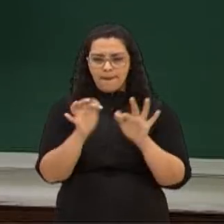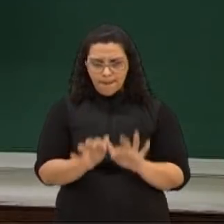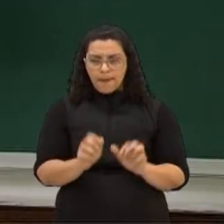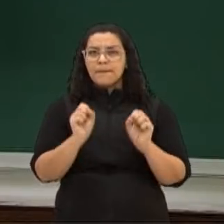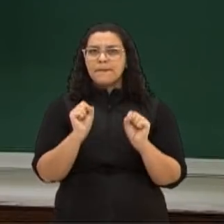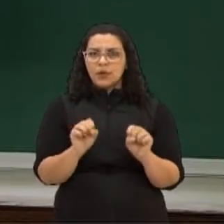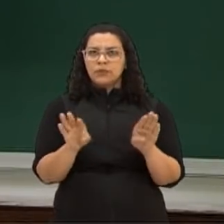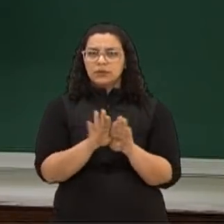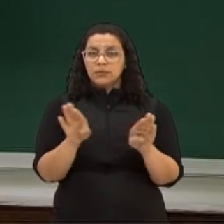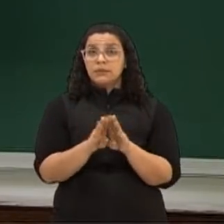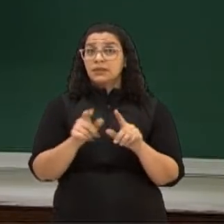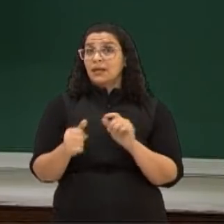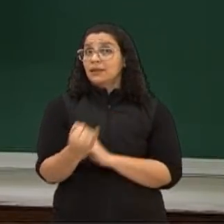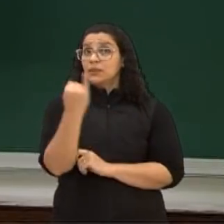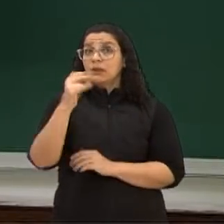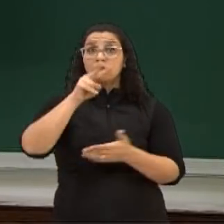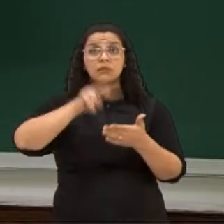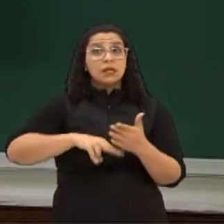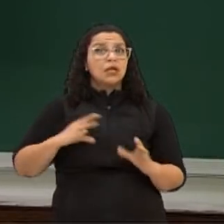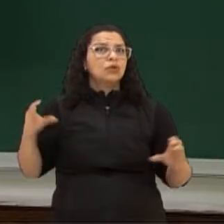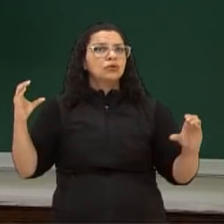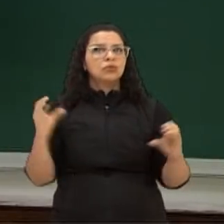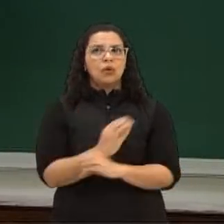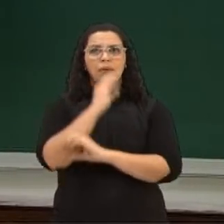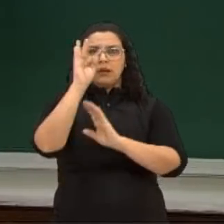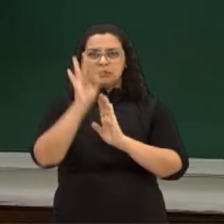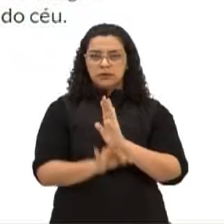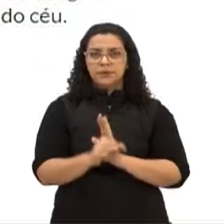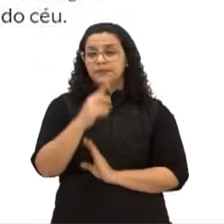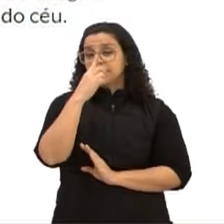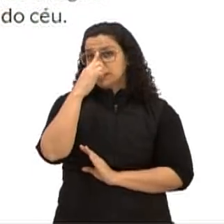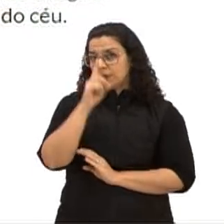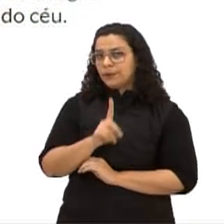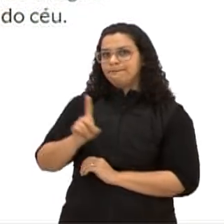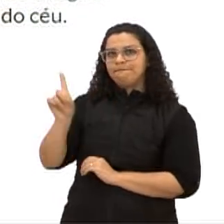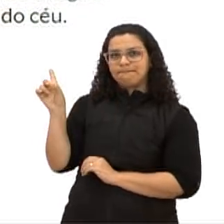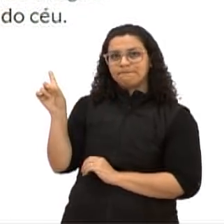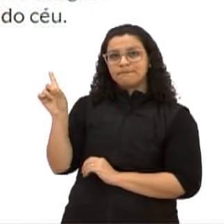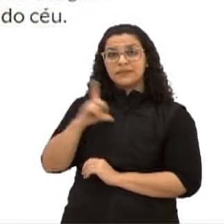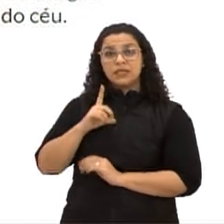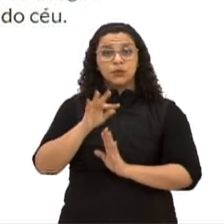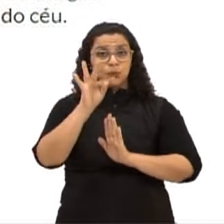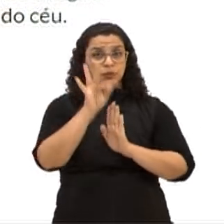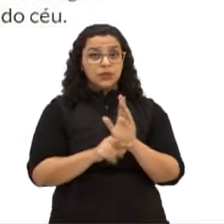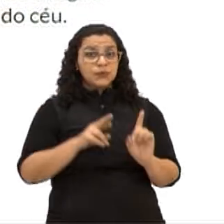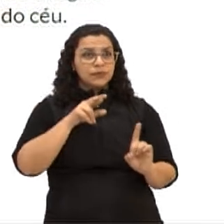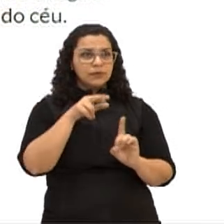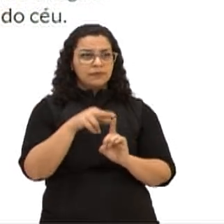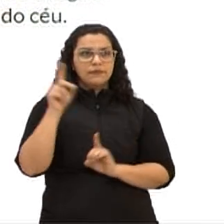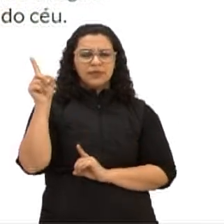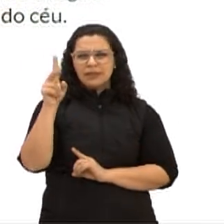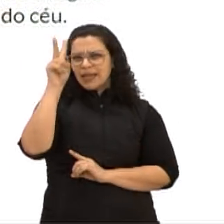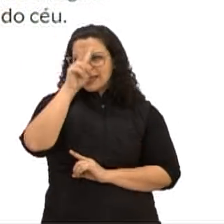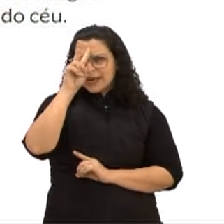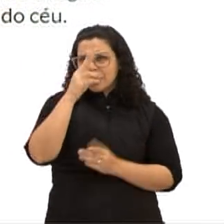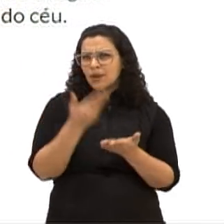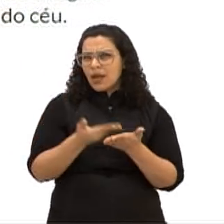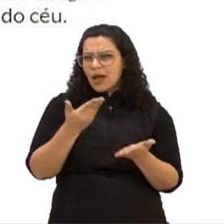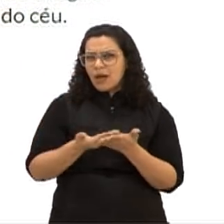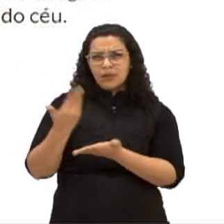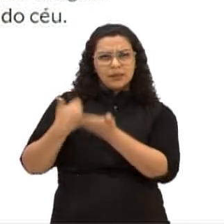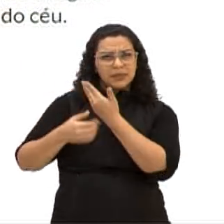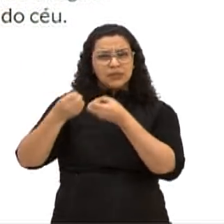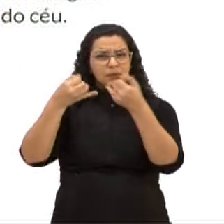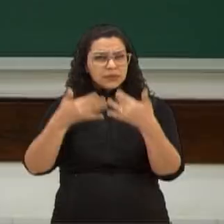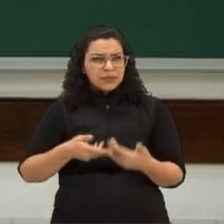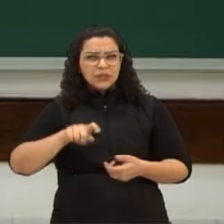importante fazer a leitura completa do texto. Trouxe para vocês o texto de referência. Lembram que na aula passada